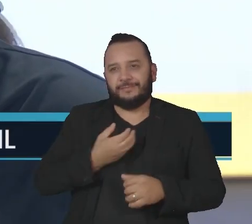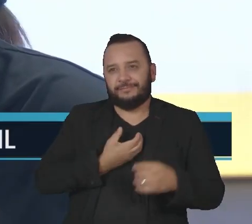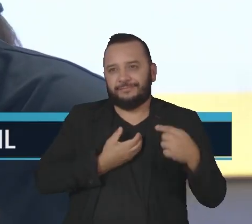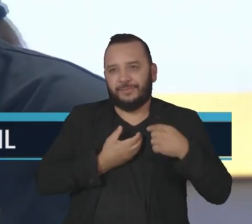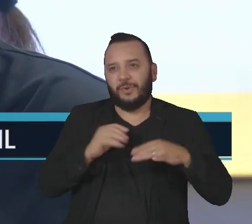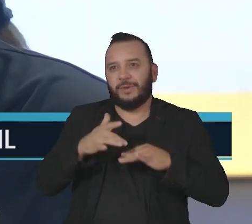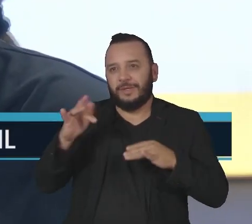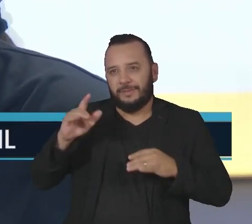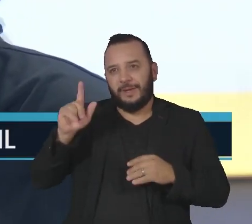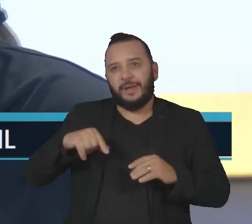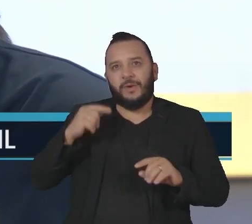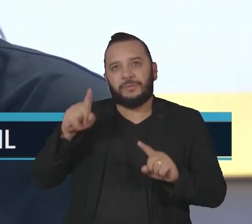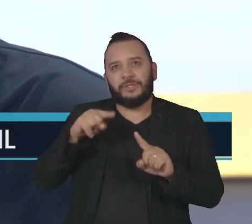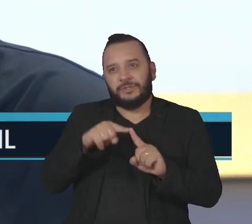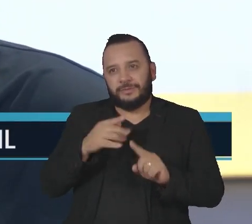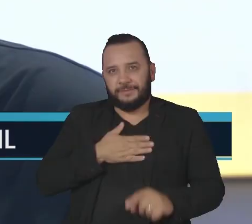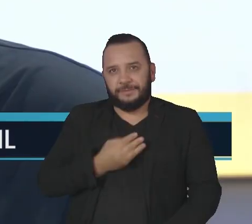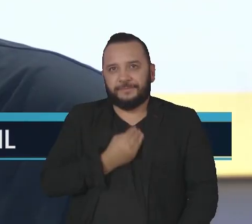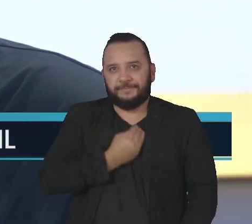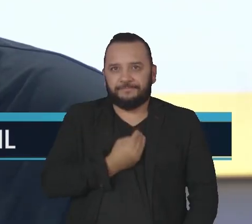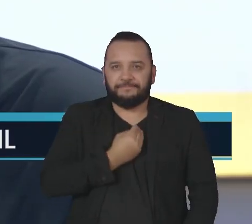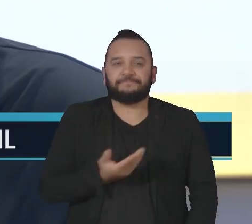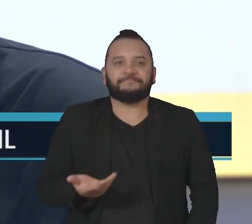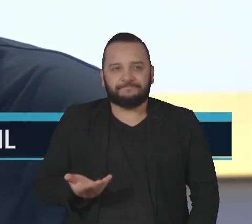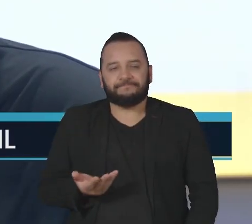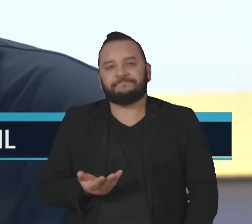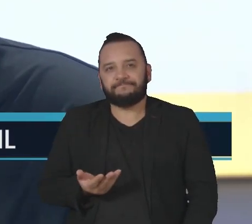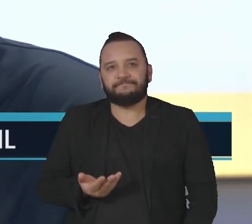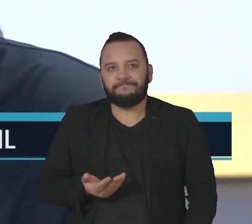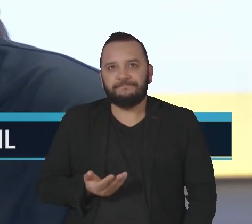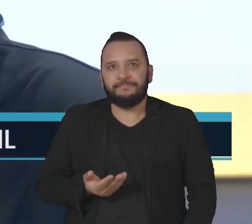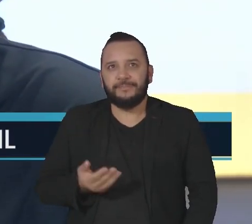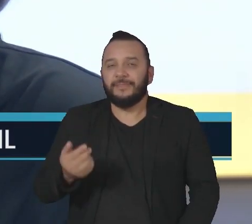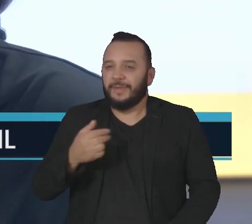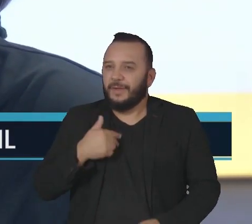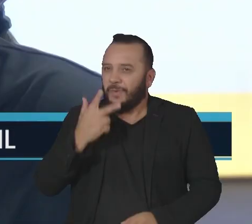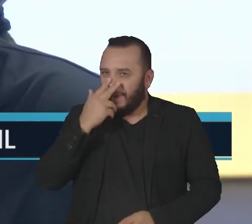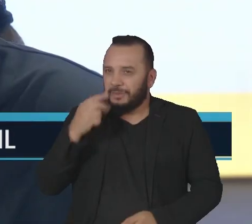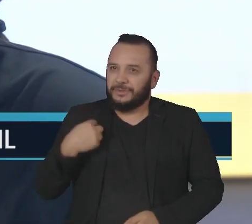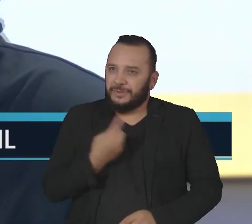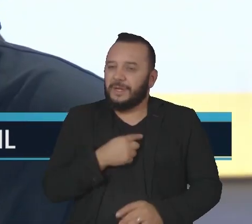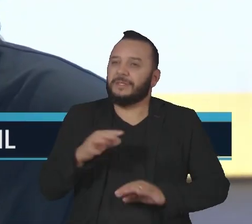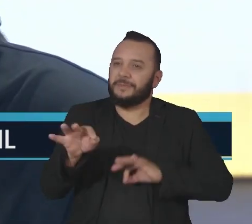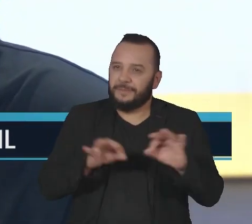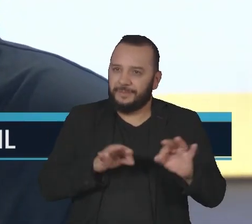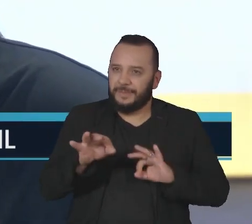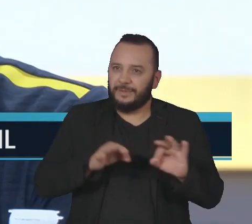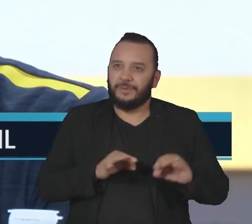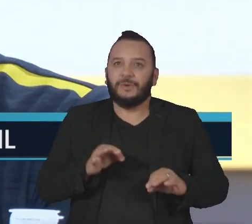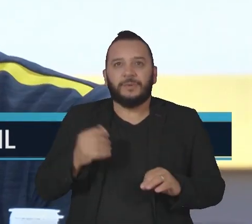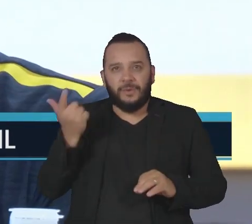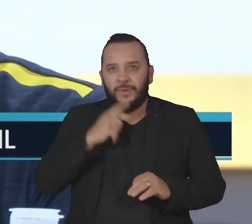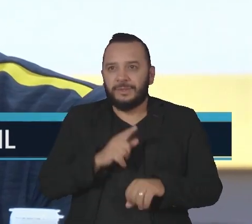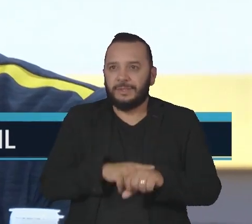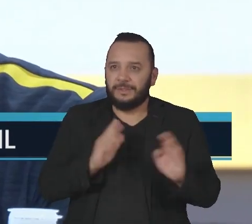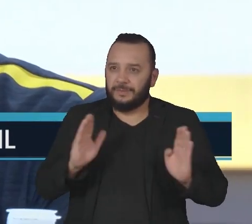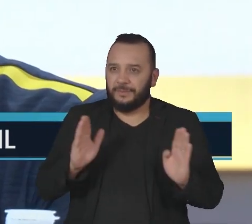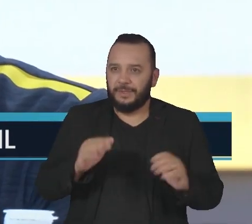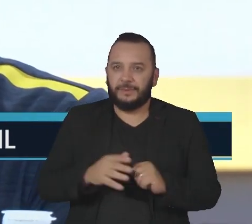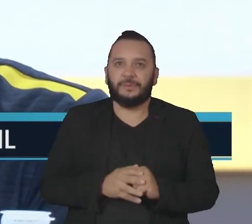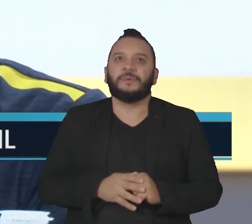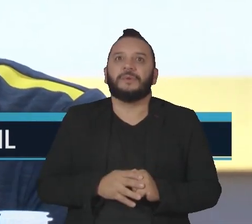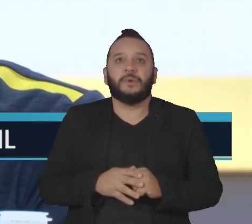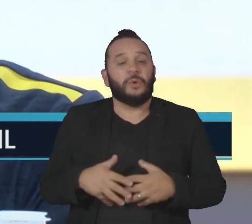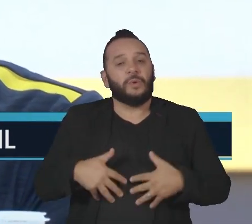o maior objetivo da nossa vida, é o nosso sonho também. E eu acho que a gente se preparou muito bem para viver esse momento. Muito orgulhosa, né, do poder